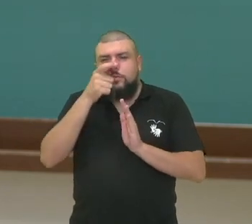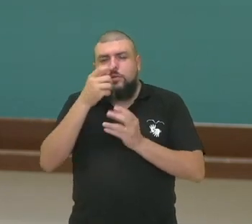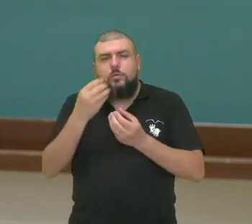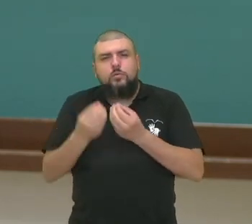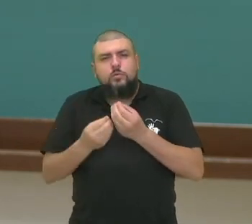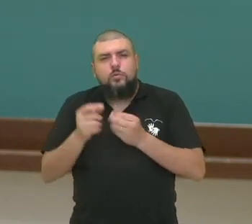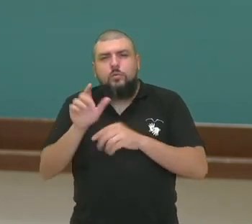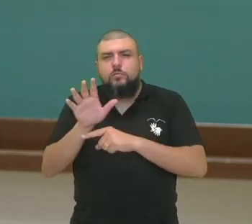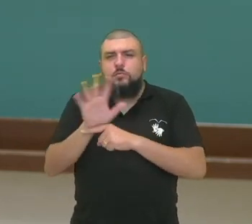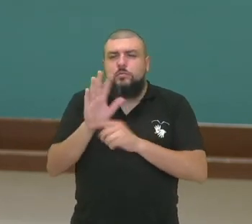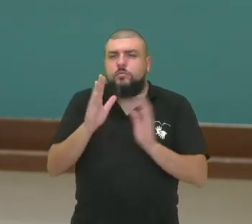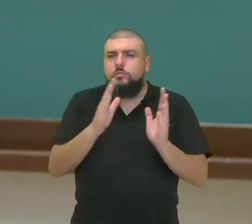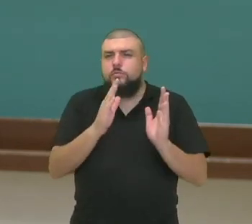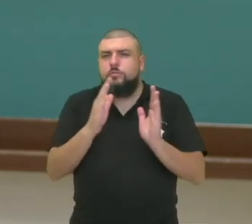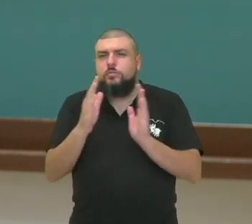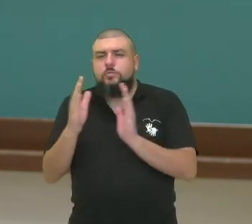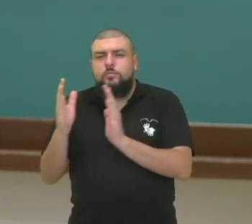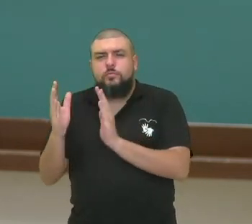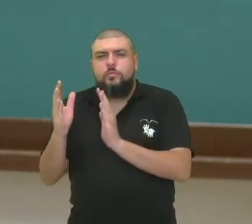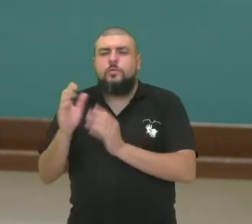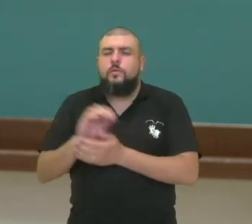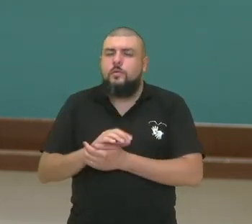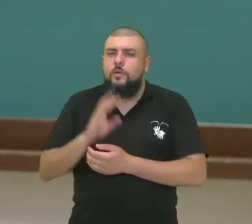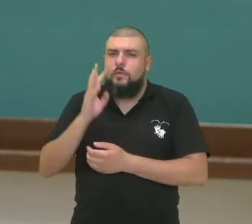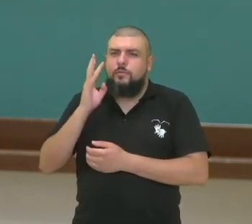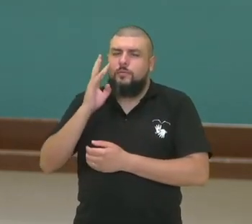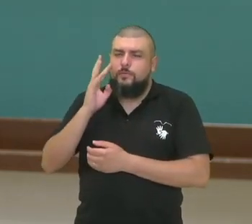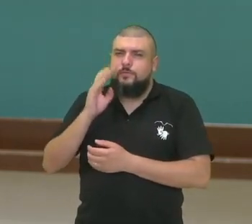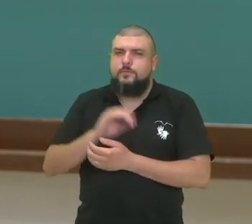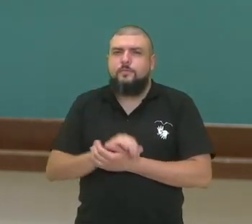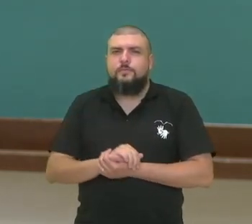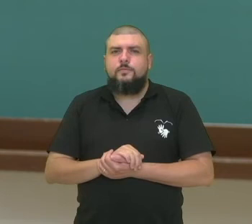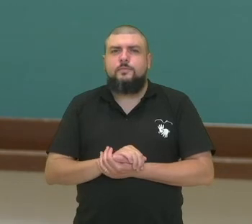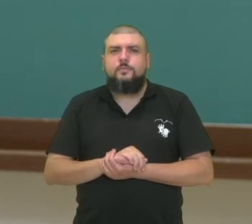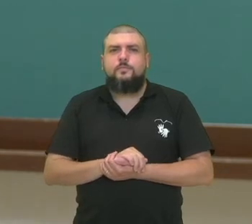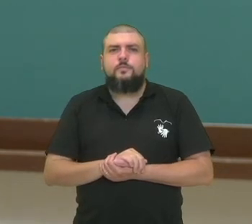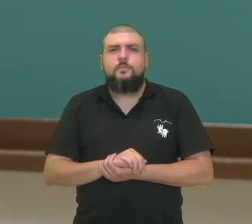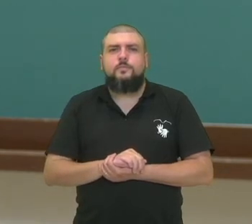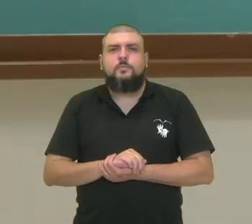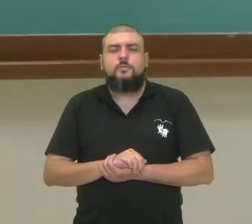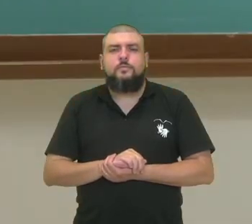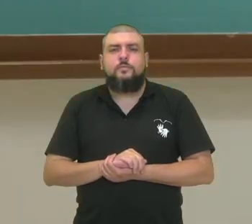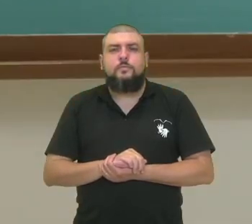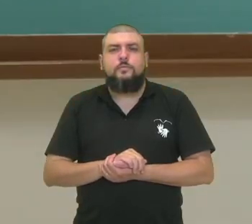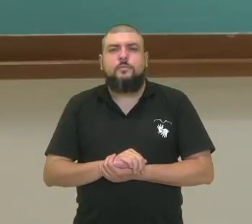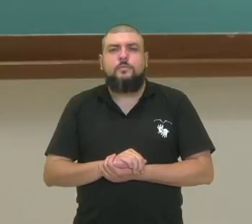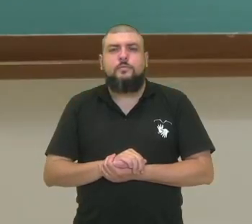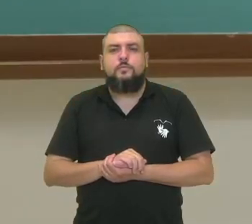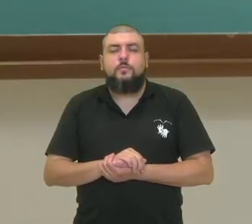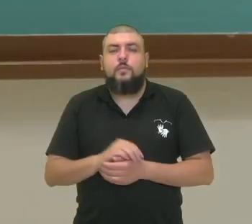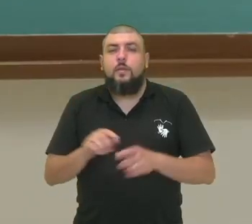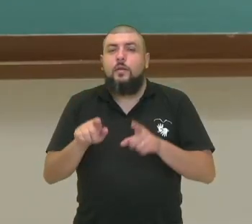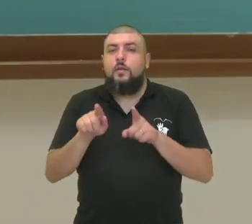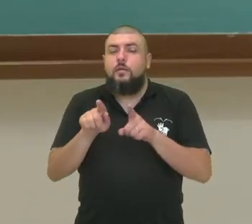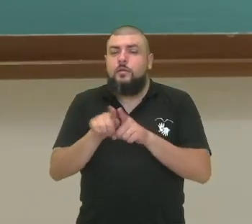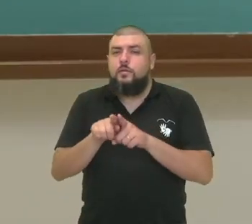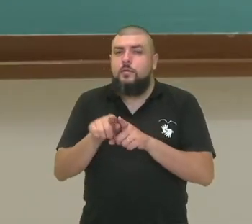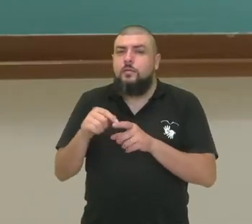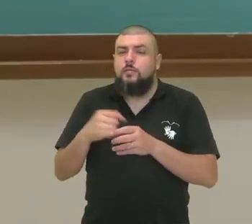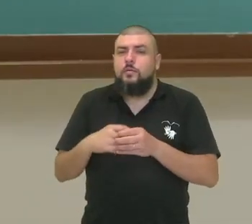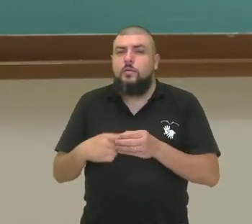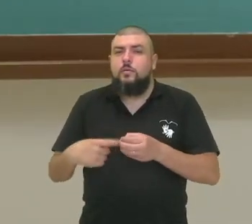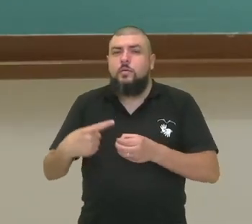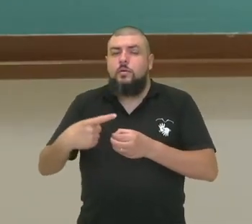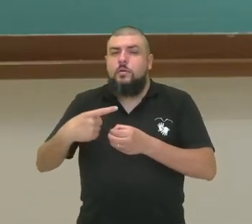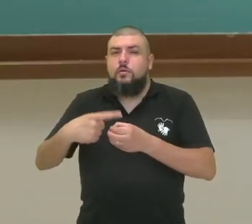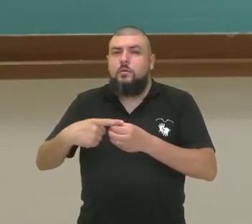aparecem aí no vídeo também para vocês da capital do estado. Fora isso, temos também o hino de Campo Mourão. Então